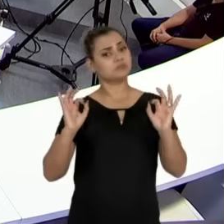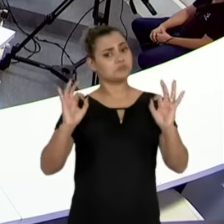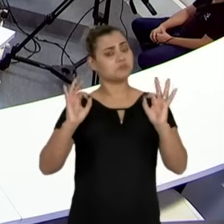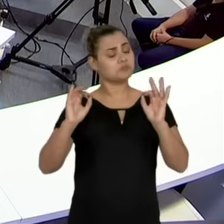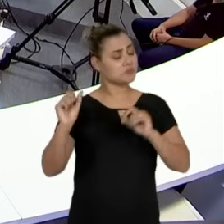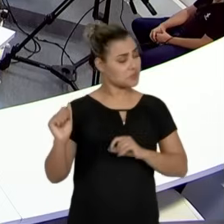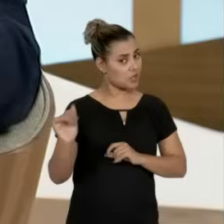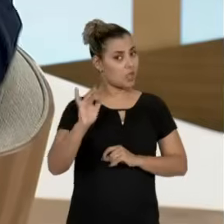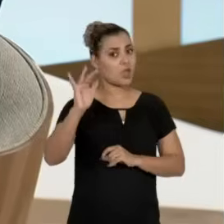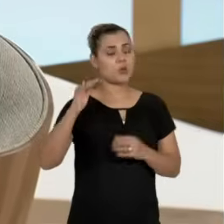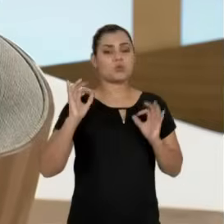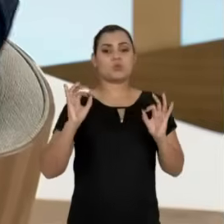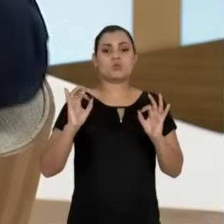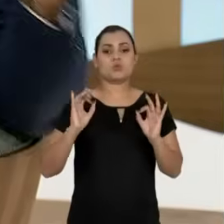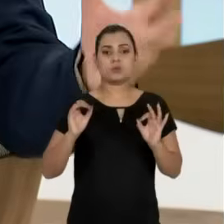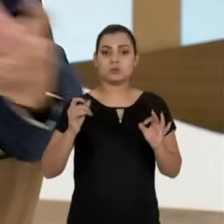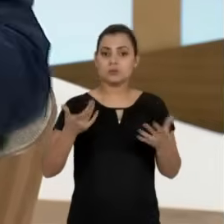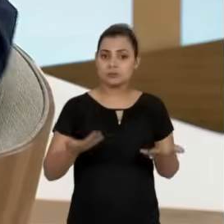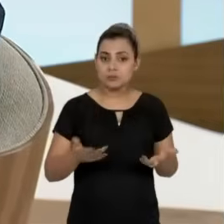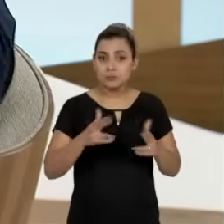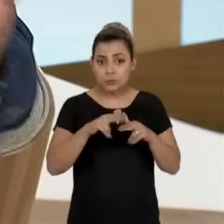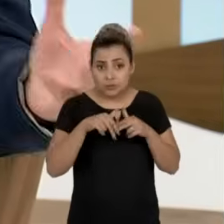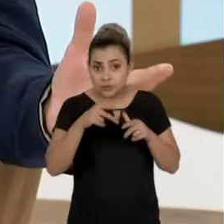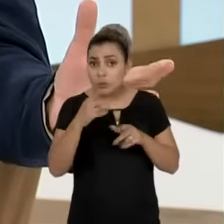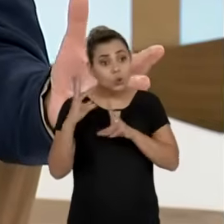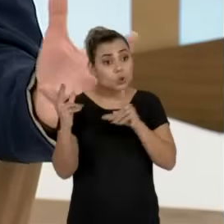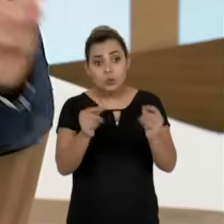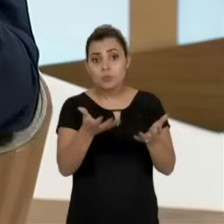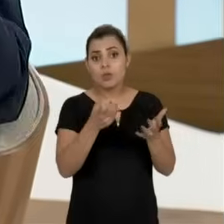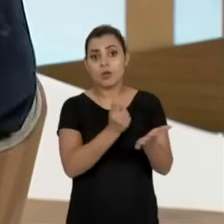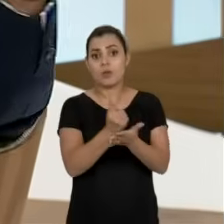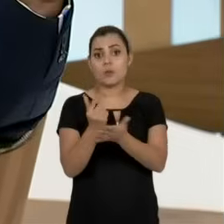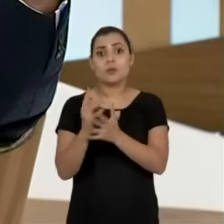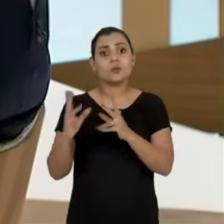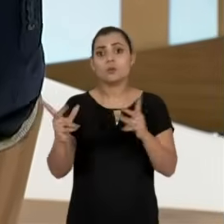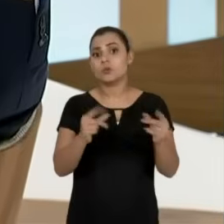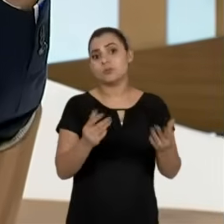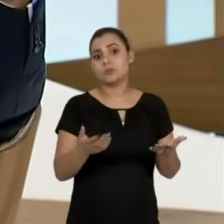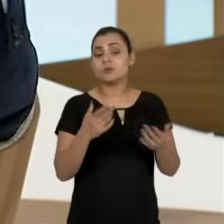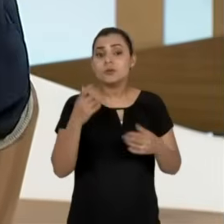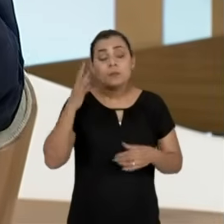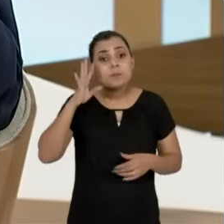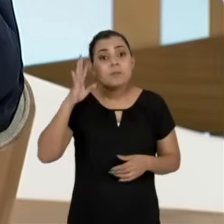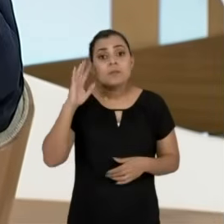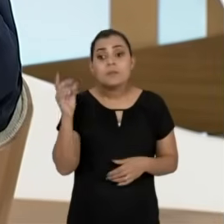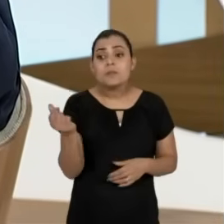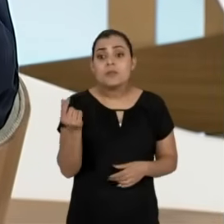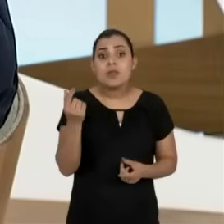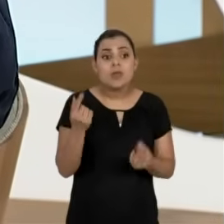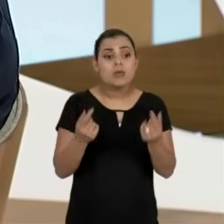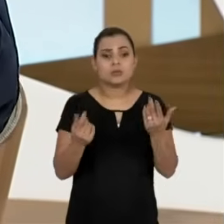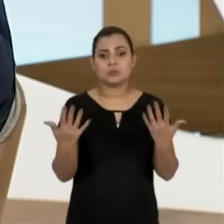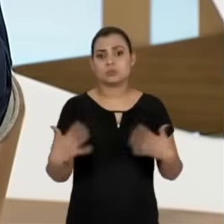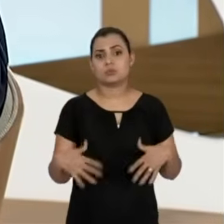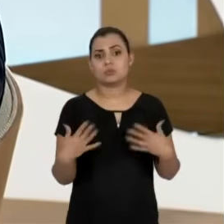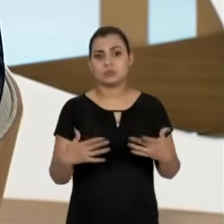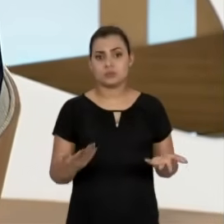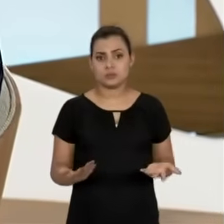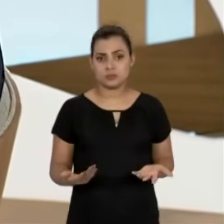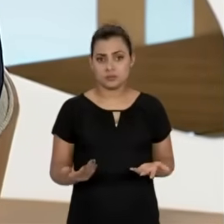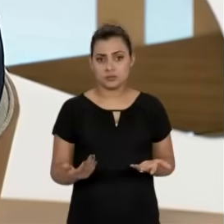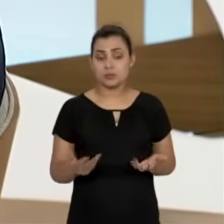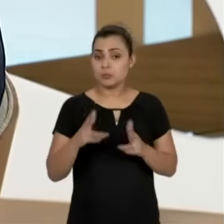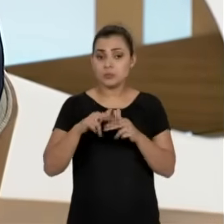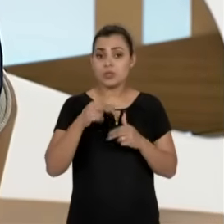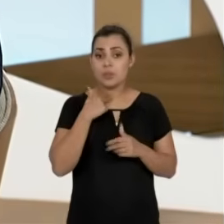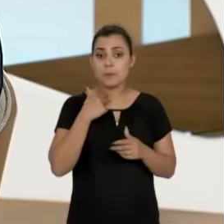alto valor de mercado, com uma demanda enorme, todo mundo quer comprar. É impressionante os preços mas você não pode